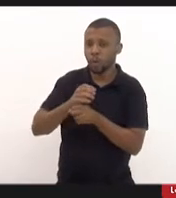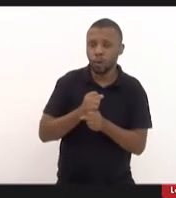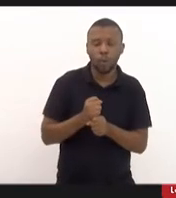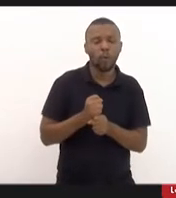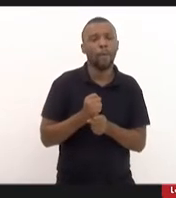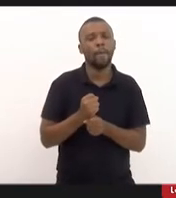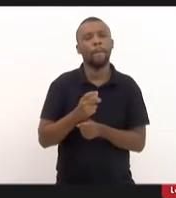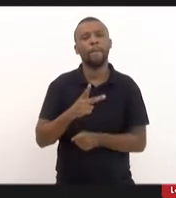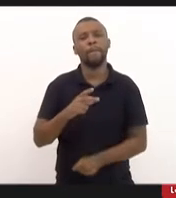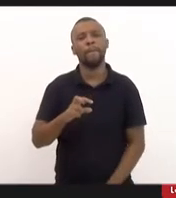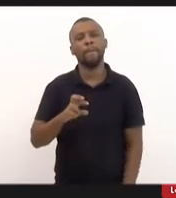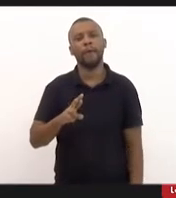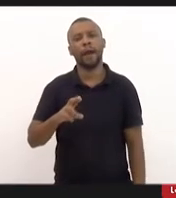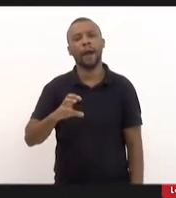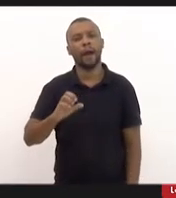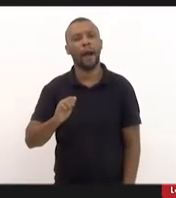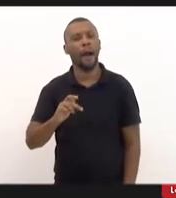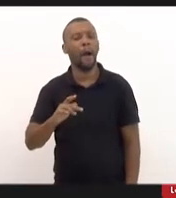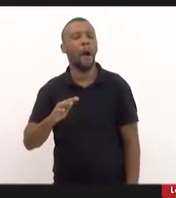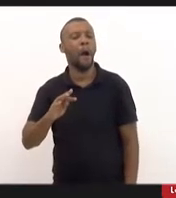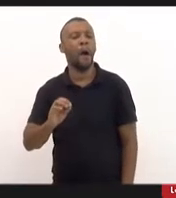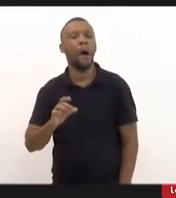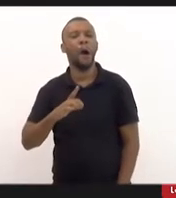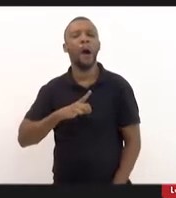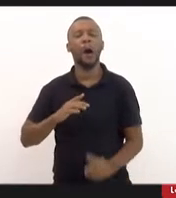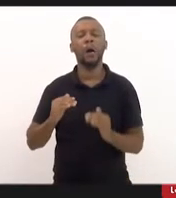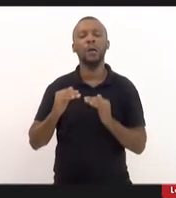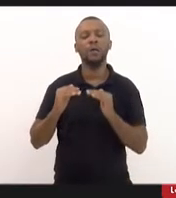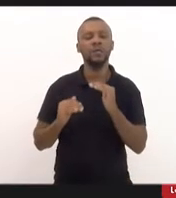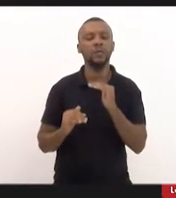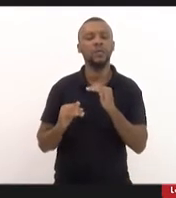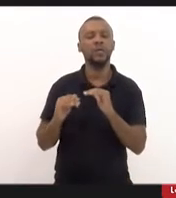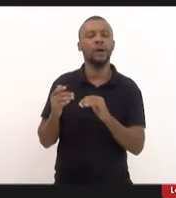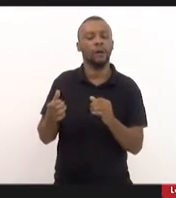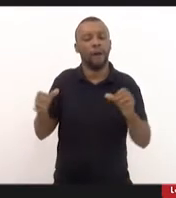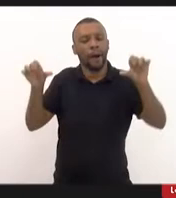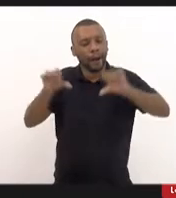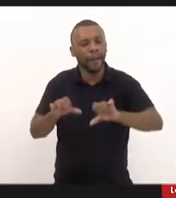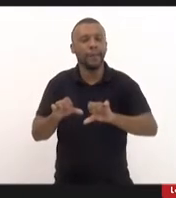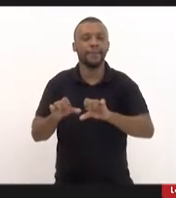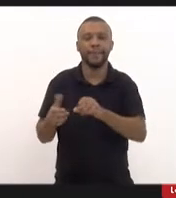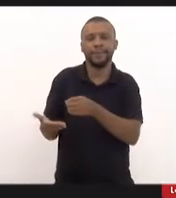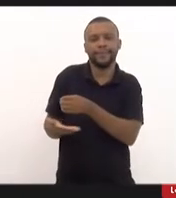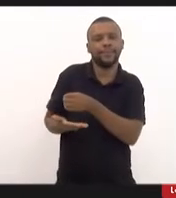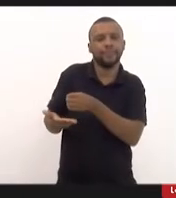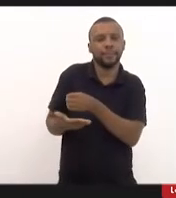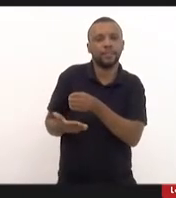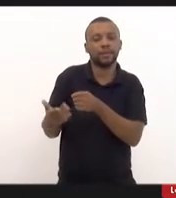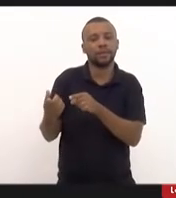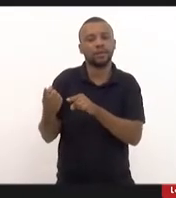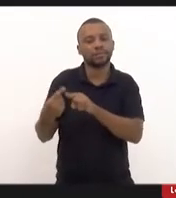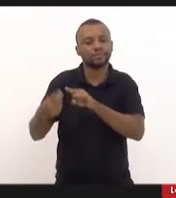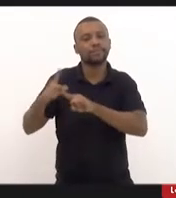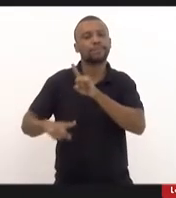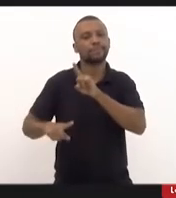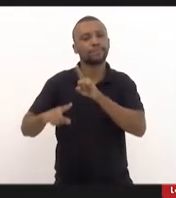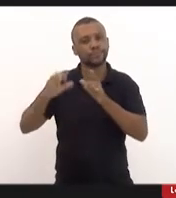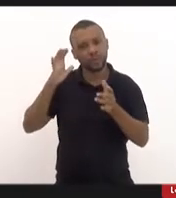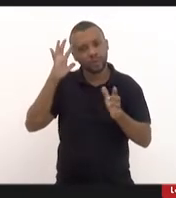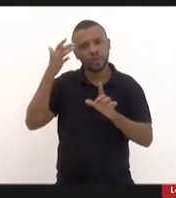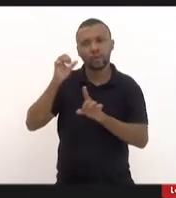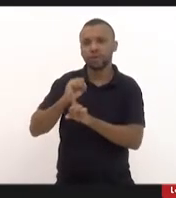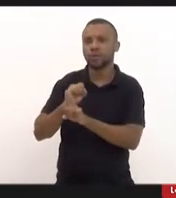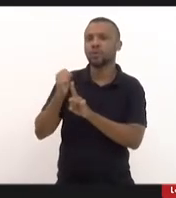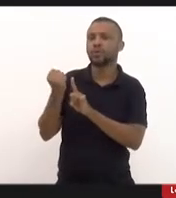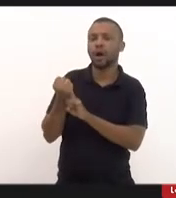né? Ou seja, há uma desestruturação, uma crise estrutural que não é só econômica, é socioeconômica, né? No estado do